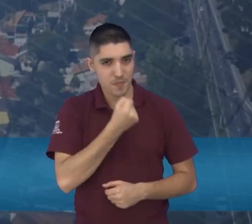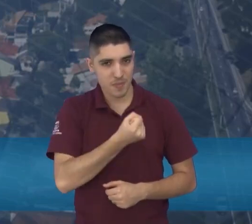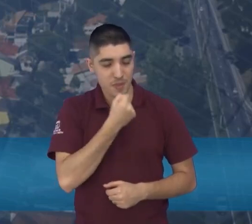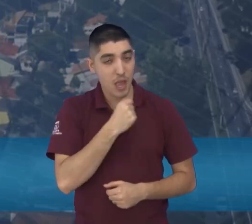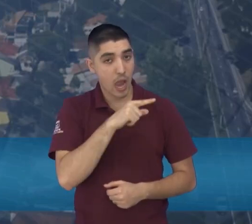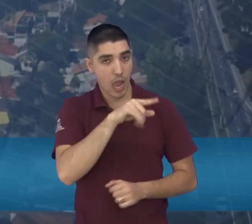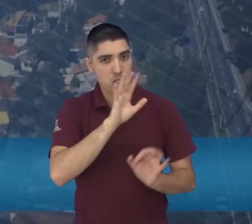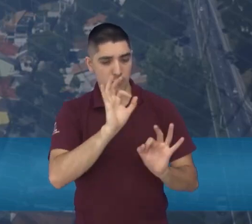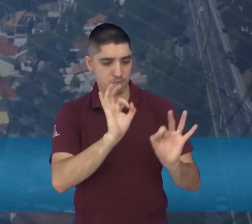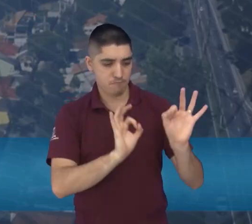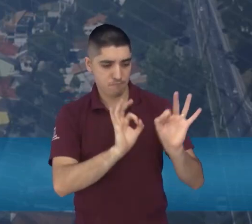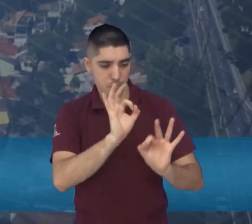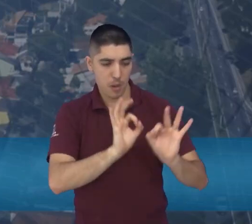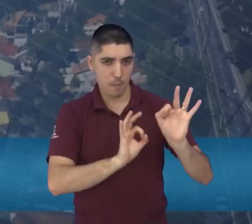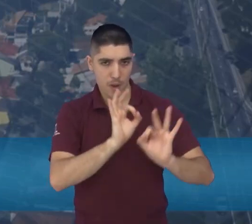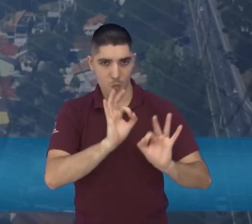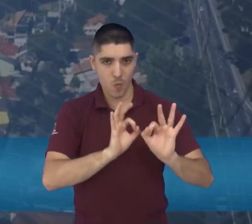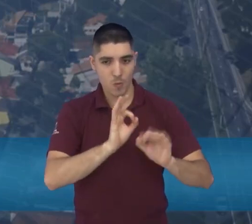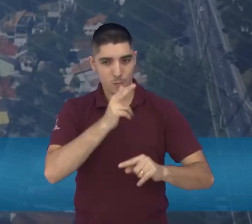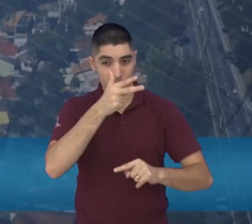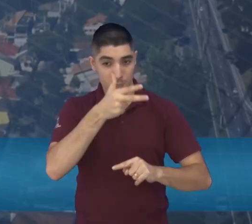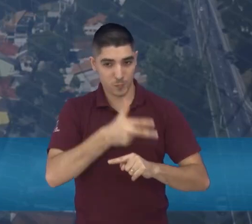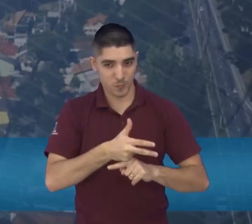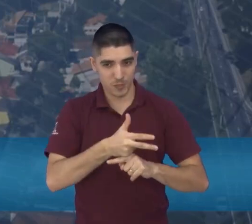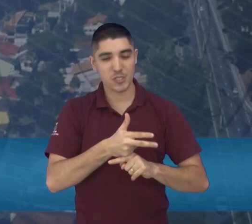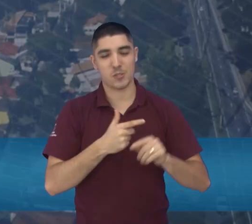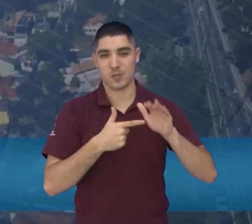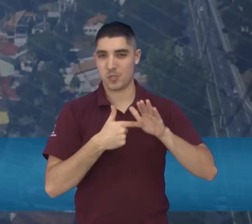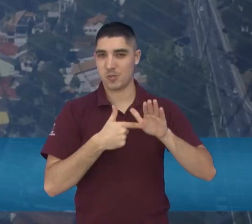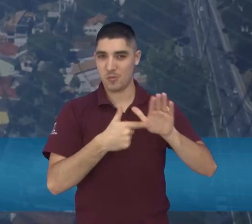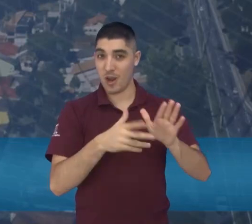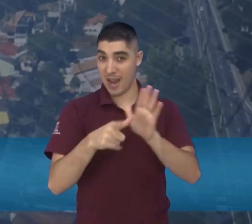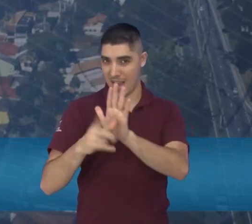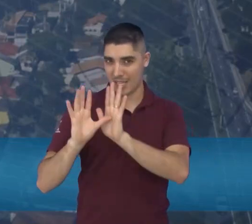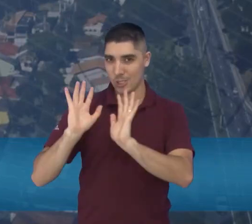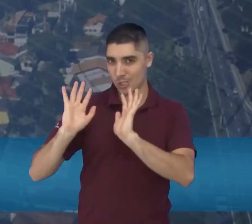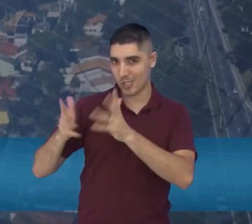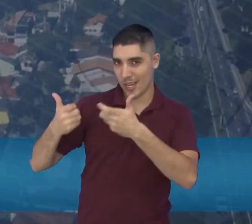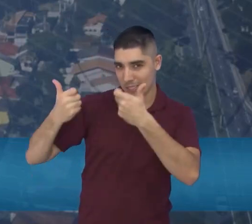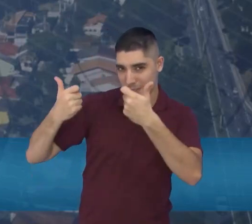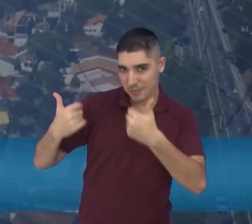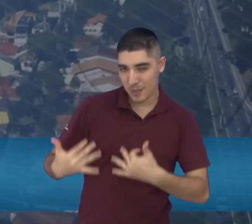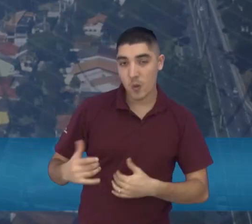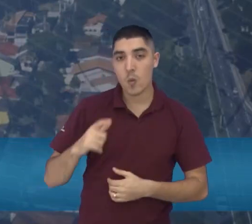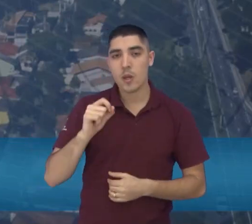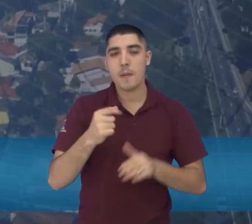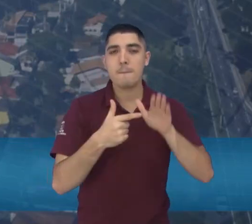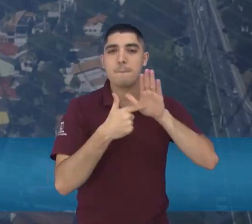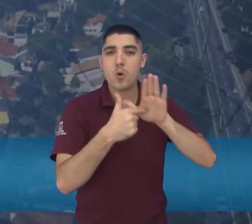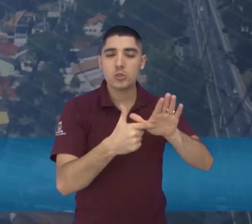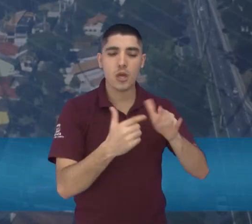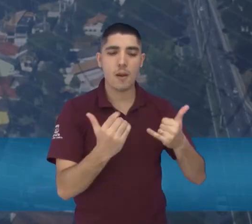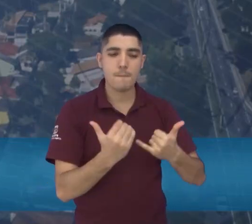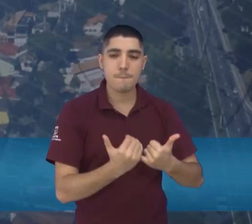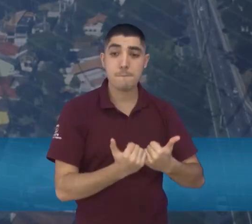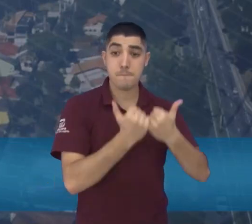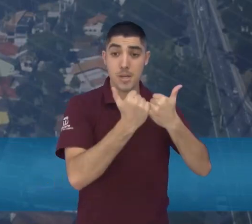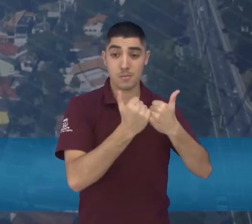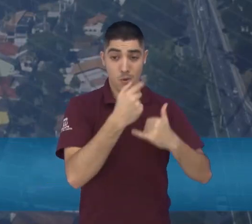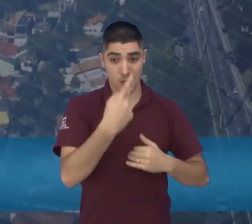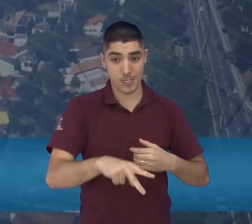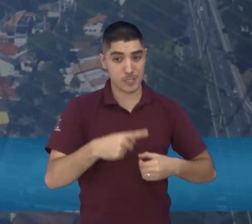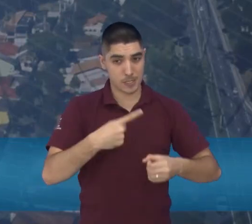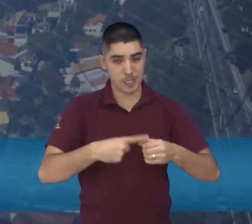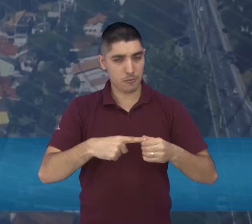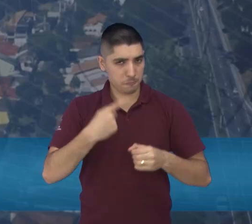reportagem para a gente, como ela já adiantou no primeiro bloco, falando um pouquinho sobre alguns patrimônios da cidade. Vamos